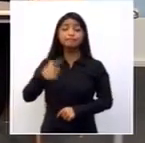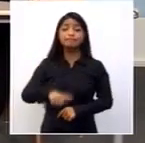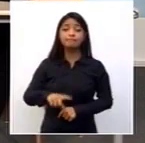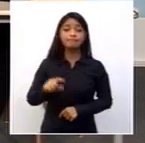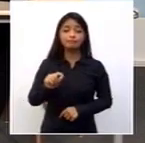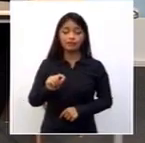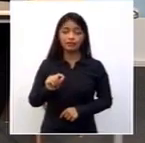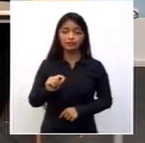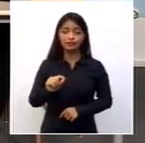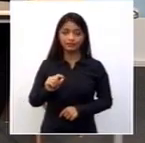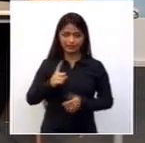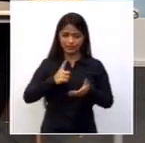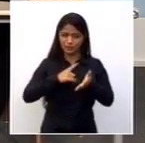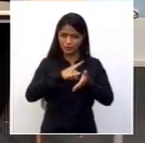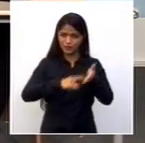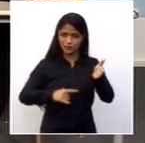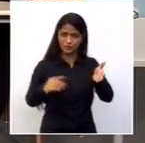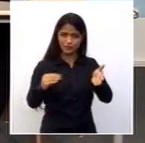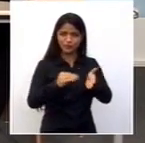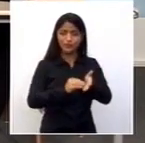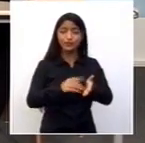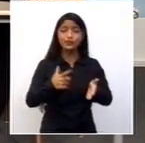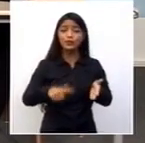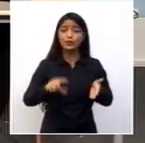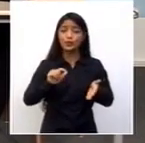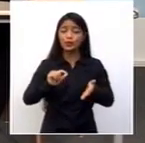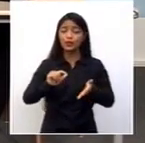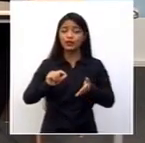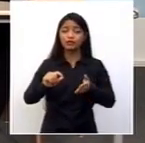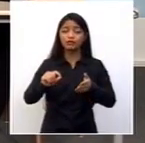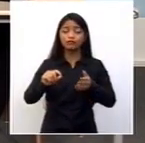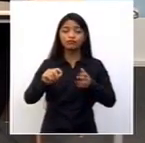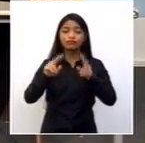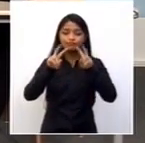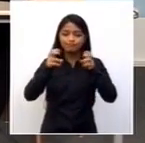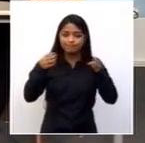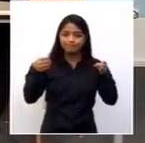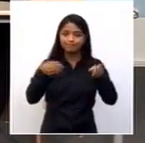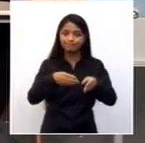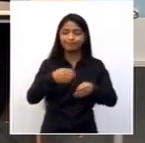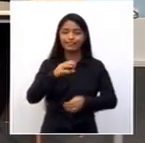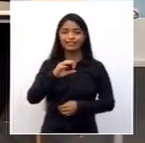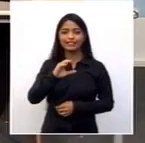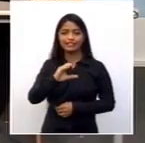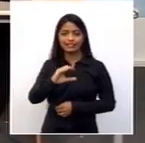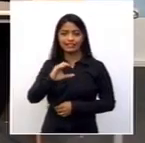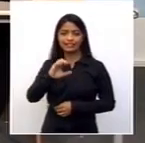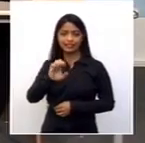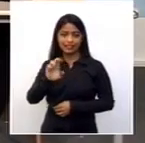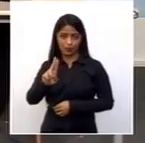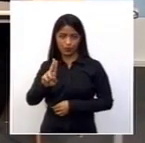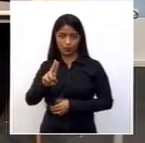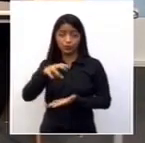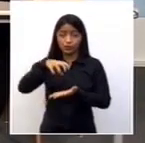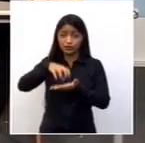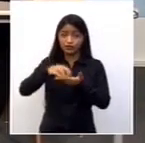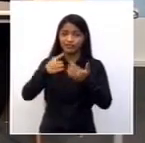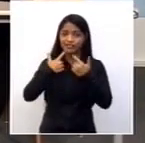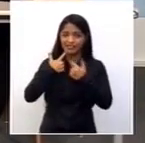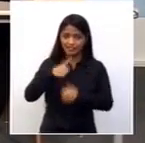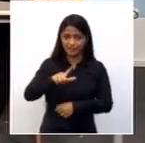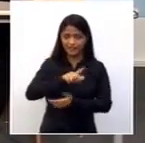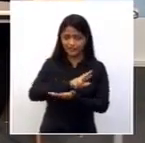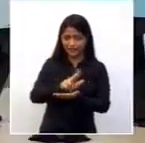aparece agora nesse documento é em relação ao Centro de Línguas. Eles também estão disponibilizando uma lista de sugestões